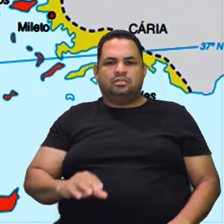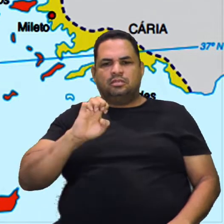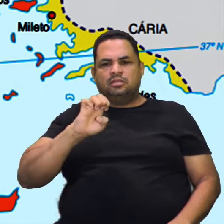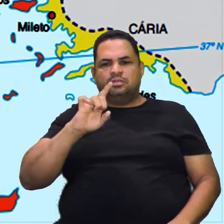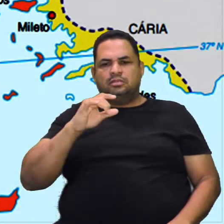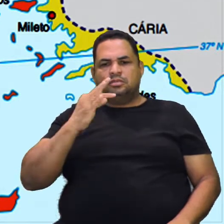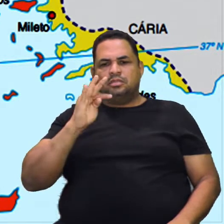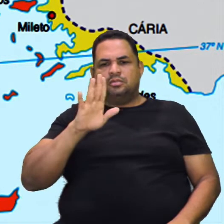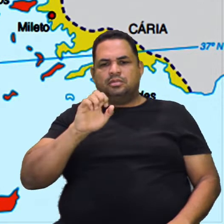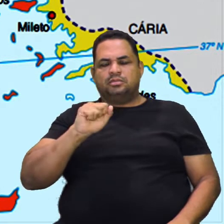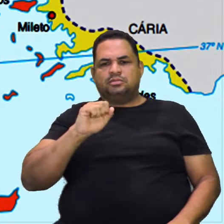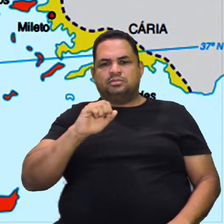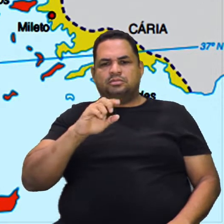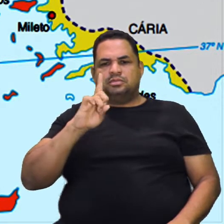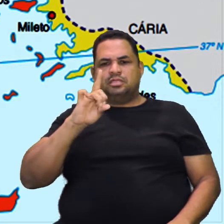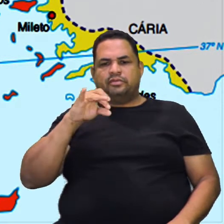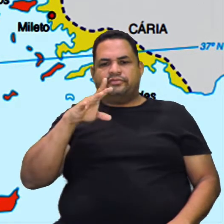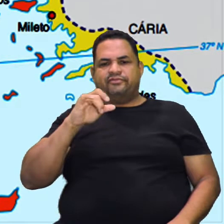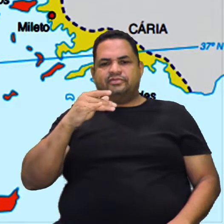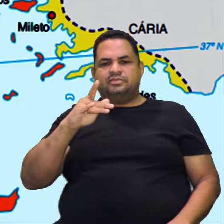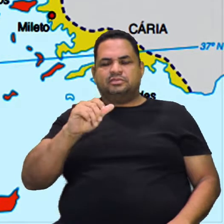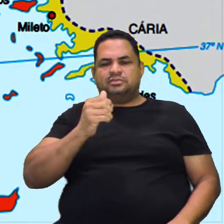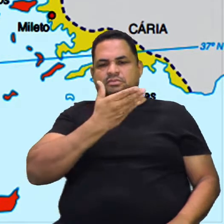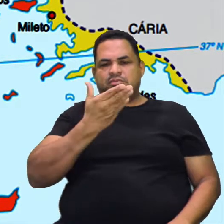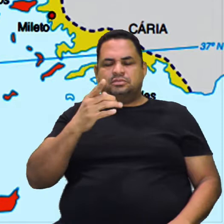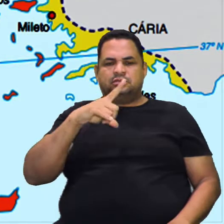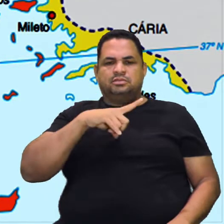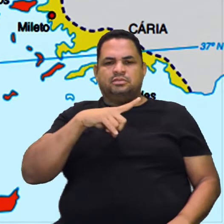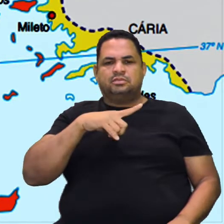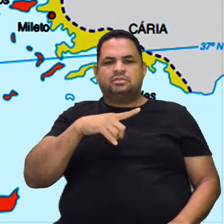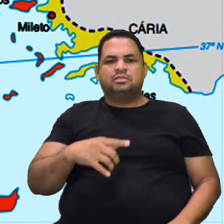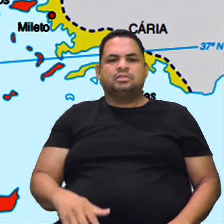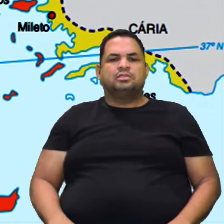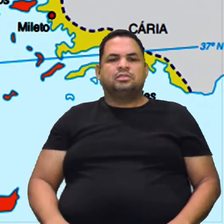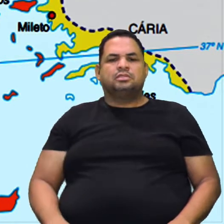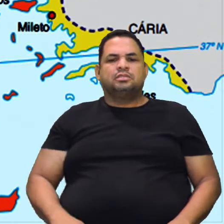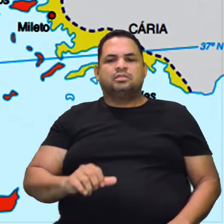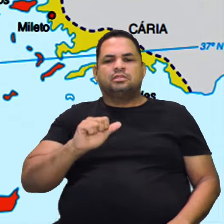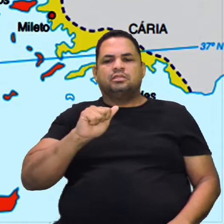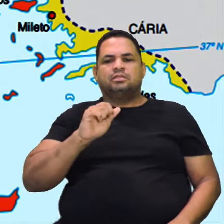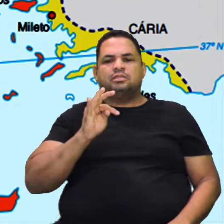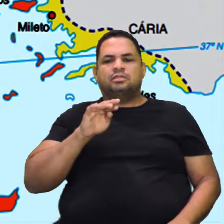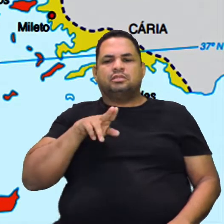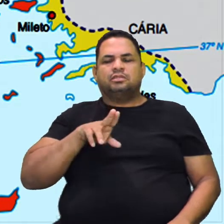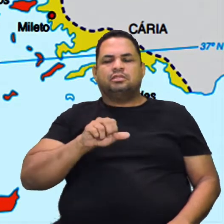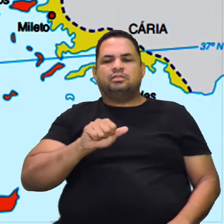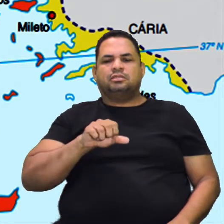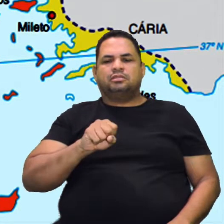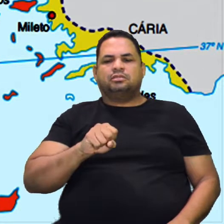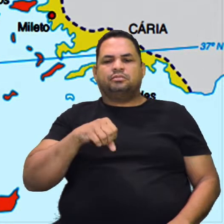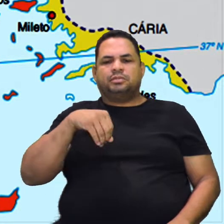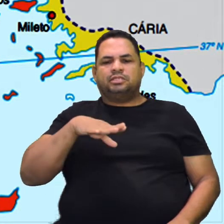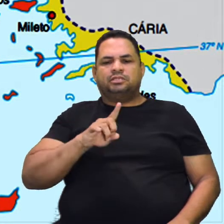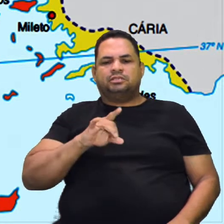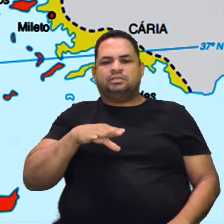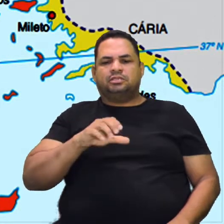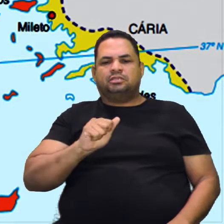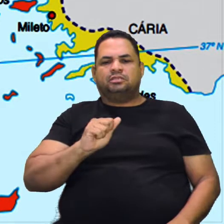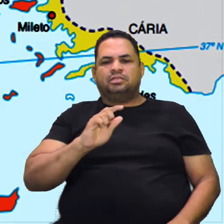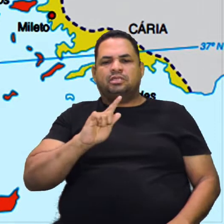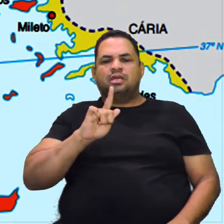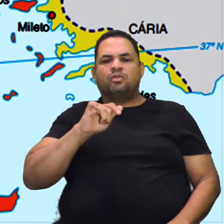Tebas, Delfos, aqui onde era a Ática, aqui Atenas, Micenas,